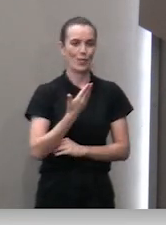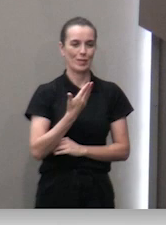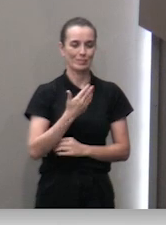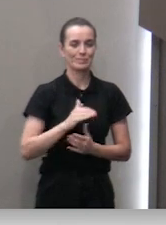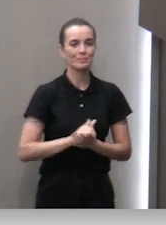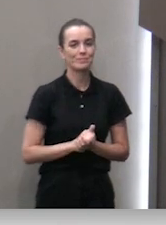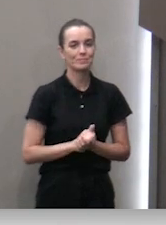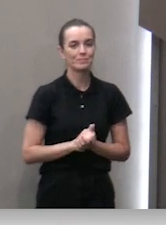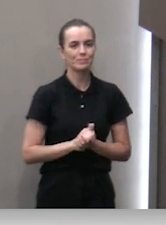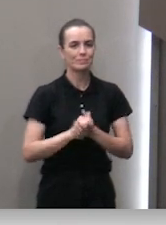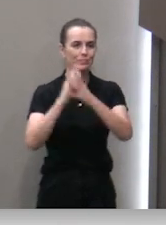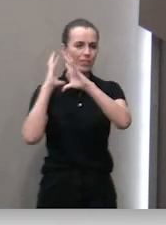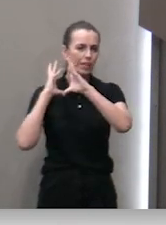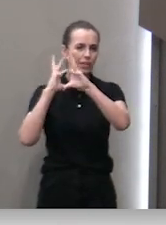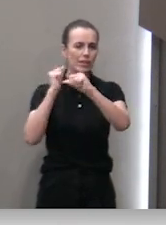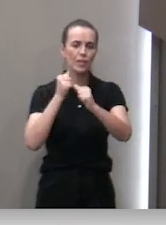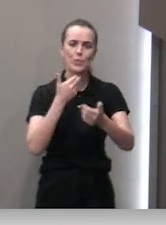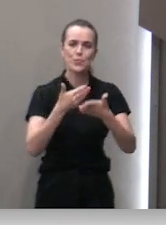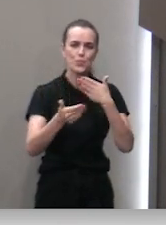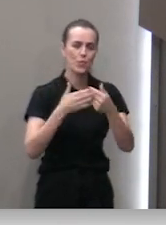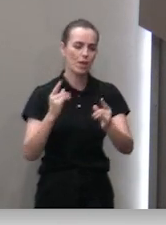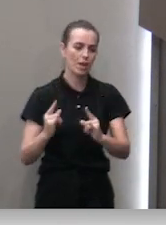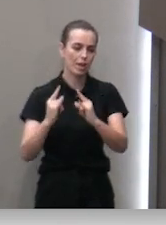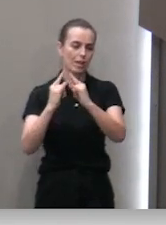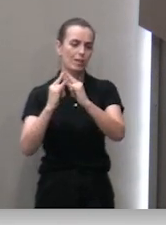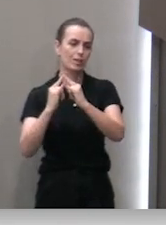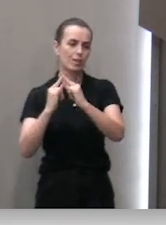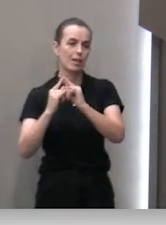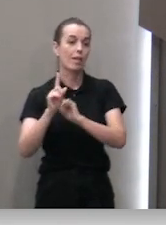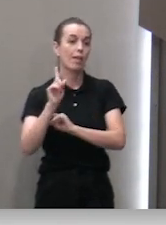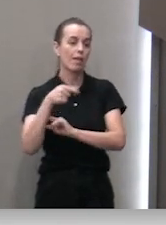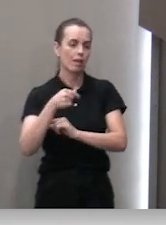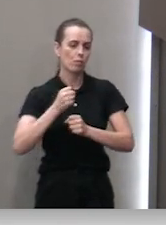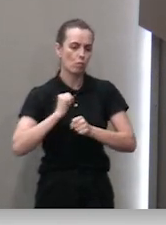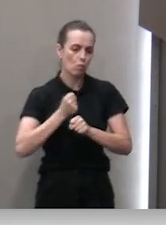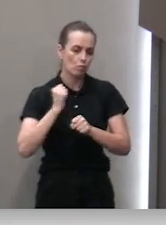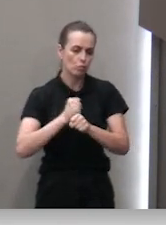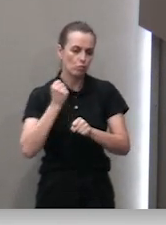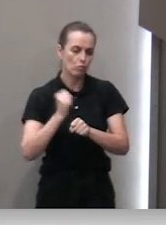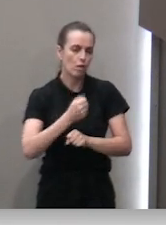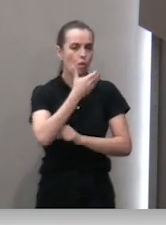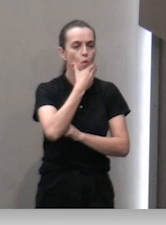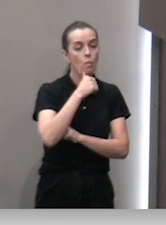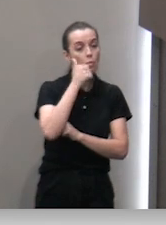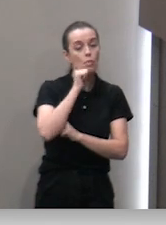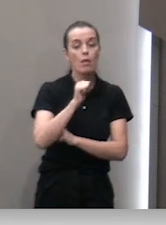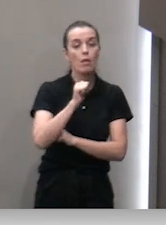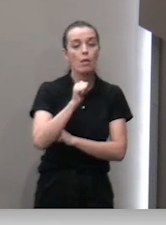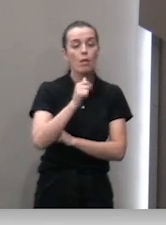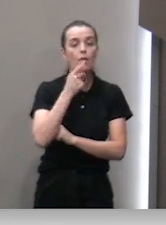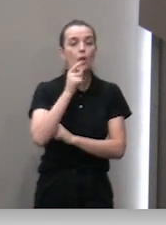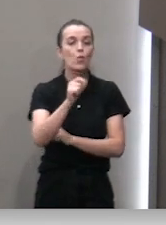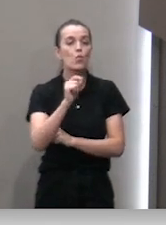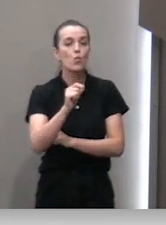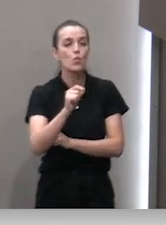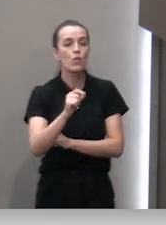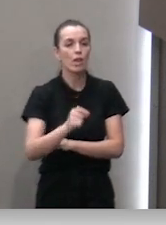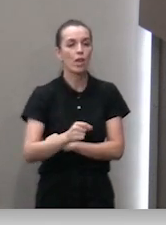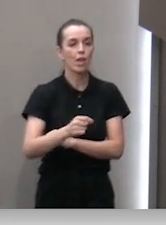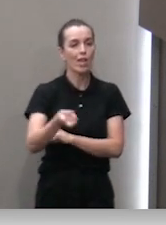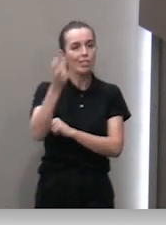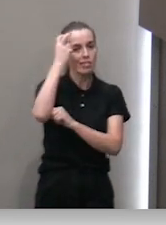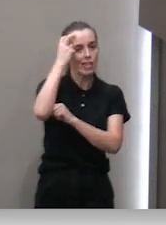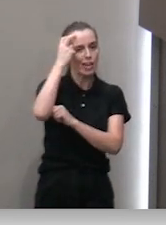de qualquer entidade, ela é construída por homens e mulheres. Eu sempre digo que a inteligência artificial pode